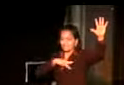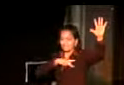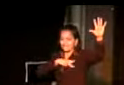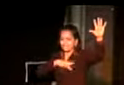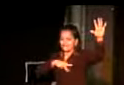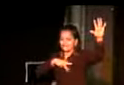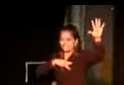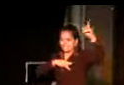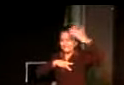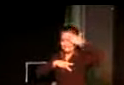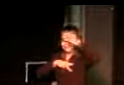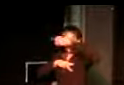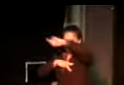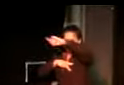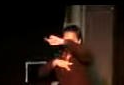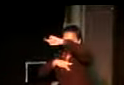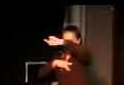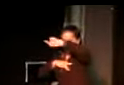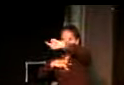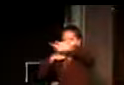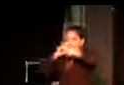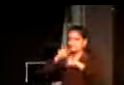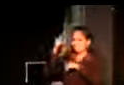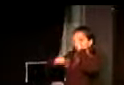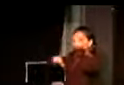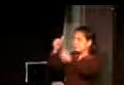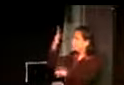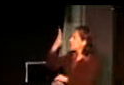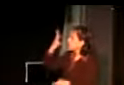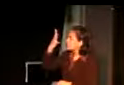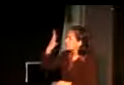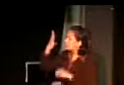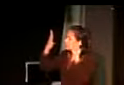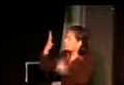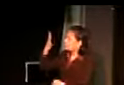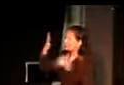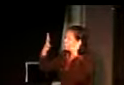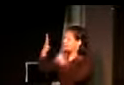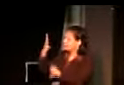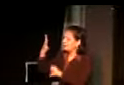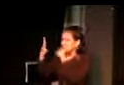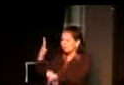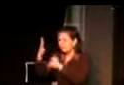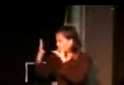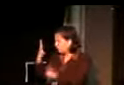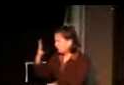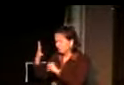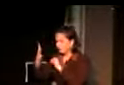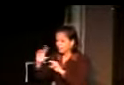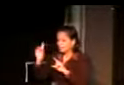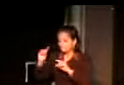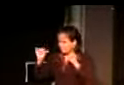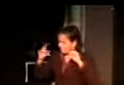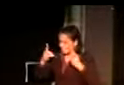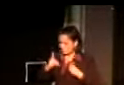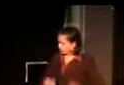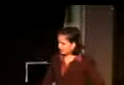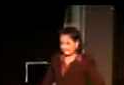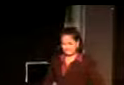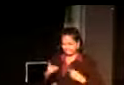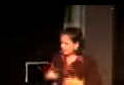você entende isso ele não precisa tomar remédio nenhum antidepressivo Come chocolate